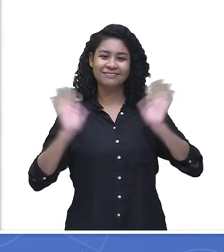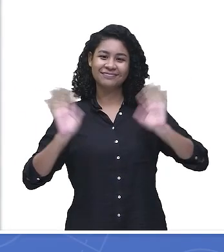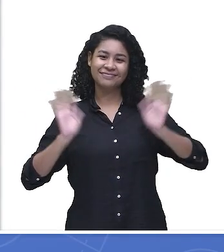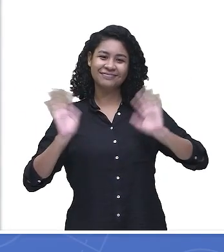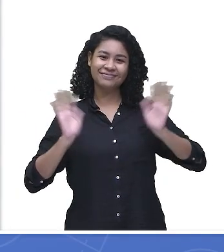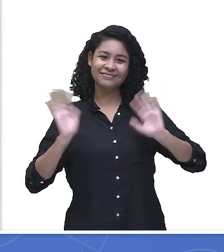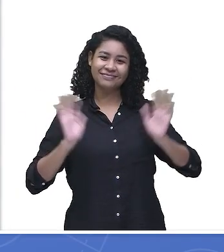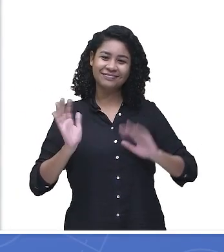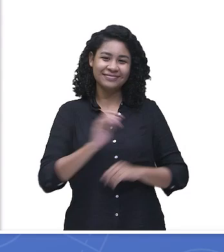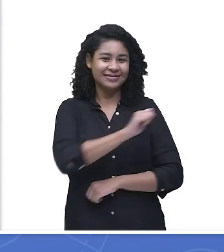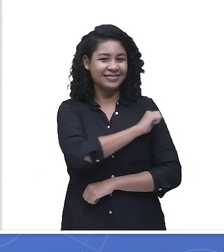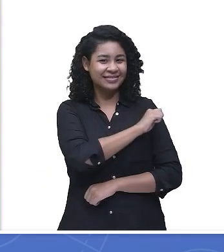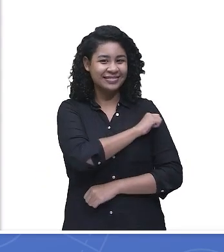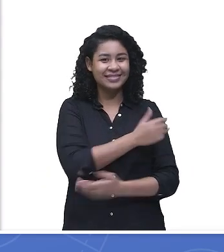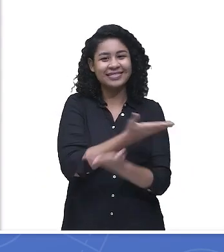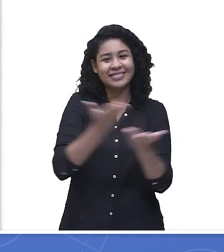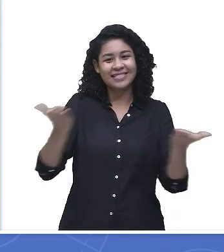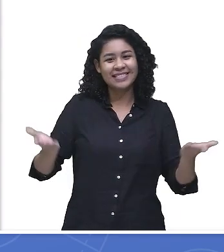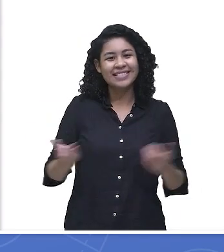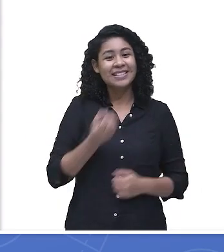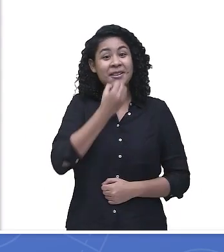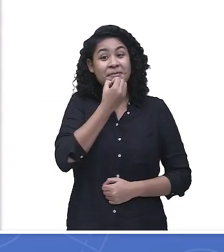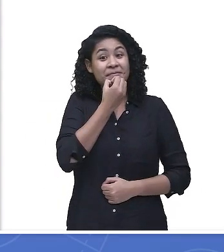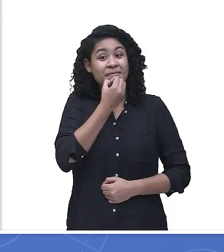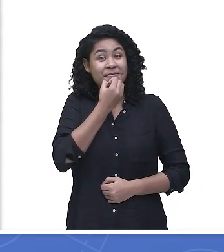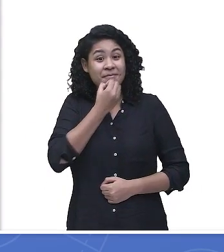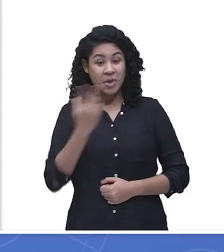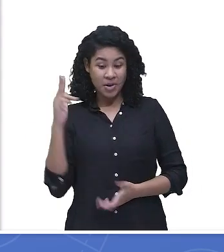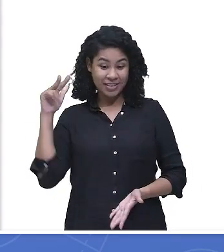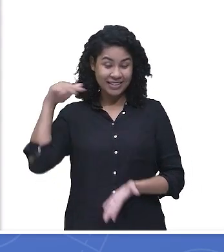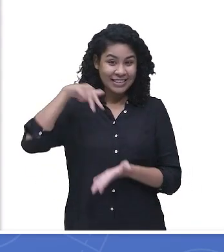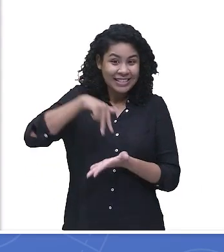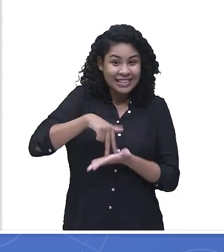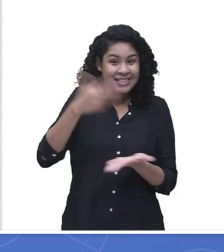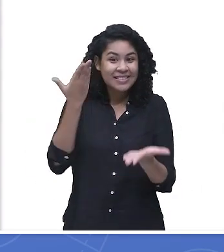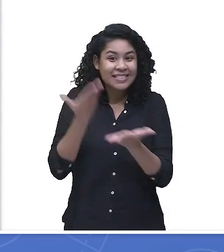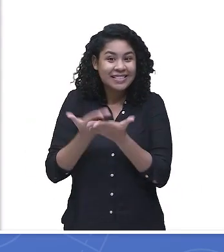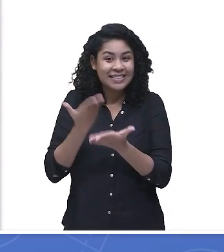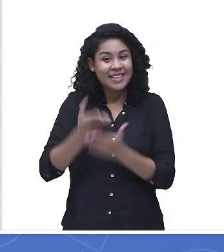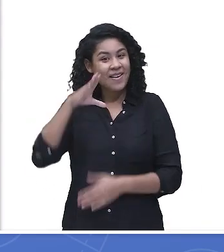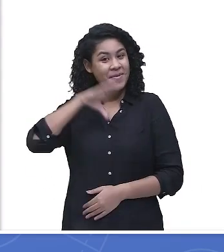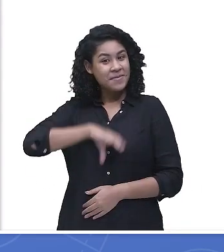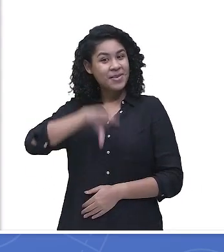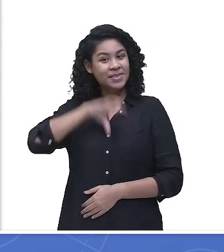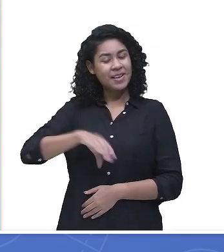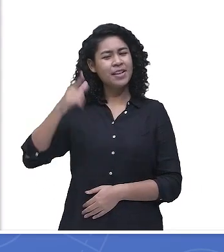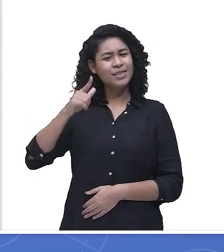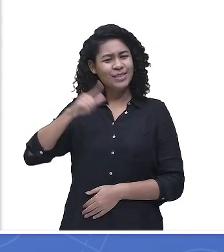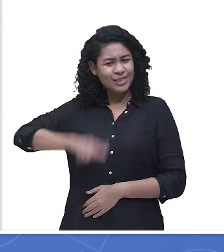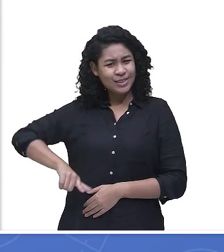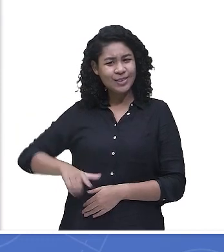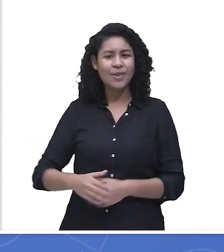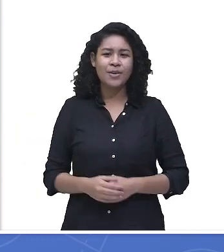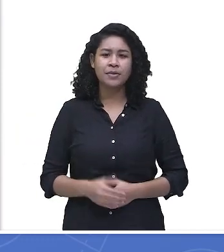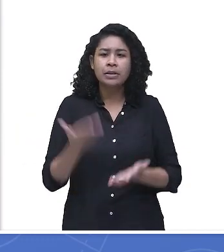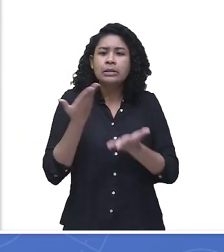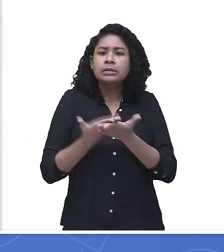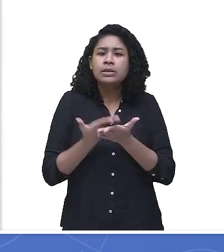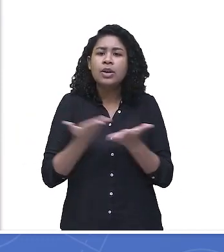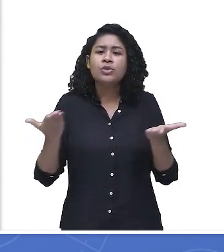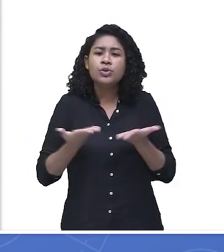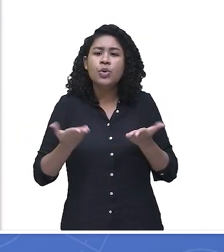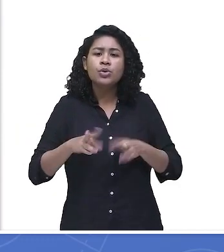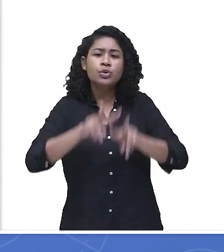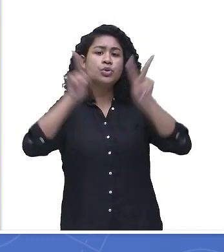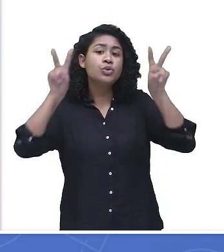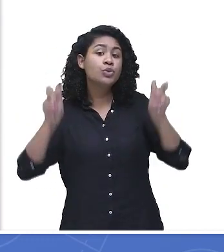Olá, alunos! Que bom encontrá-los para mais uma aula de língua portuguesa. E na aula de hoje nós vamos falar sobre textos,